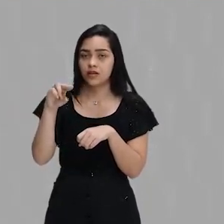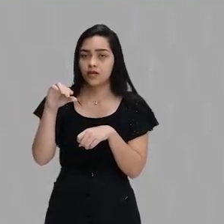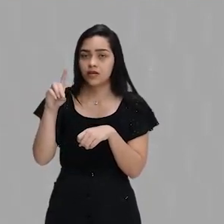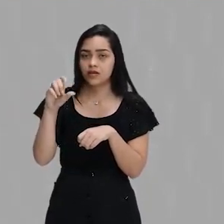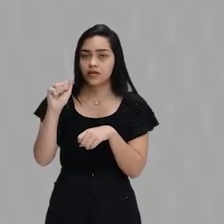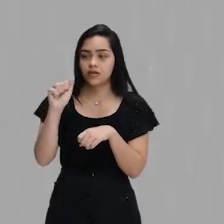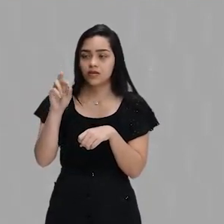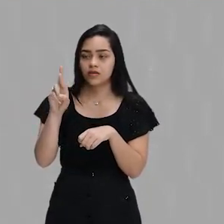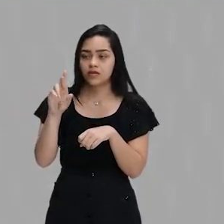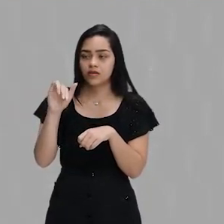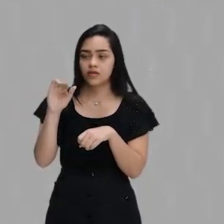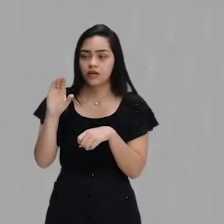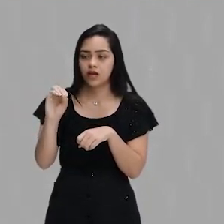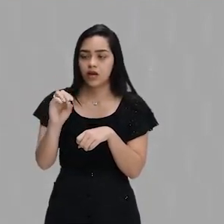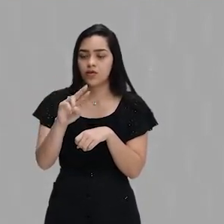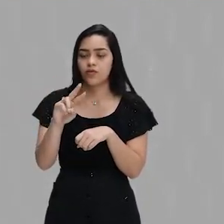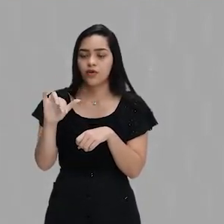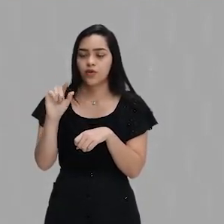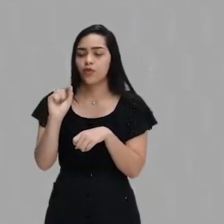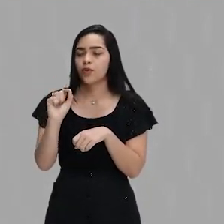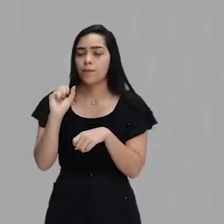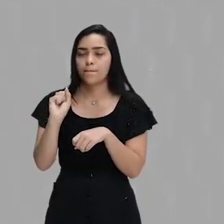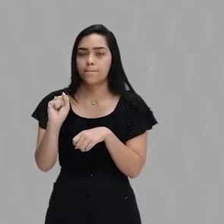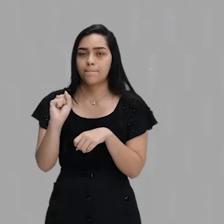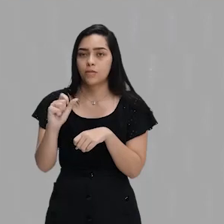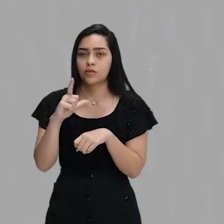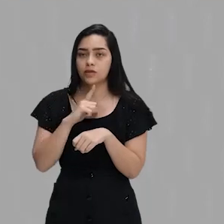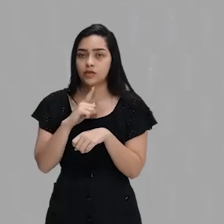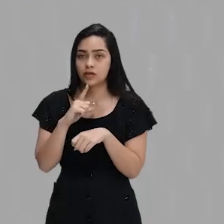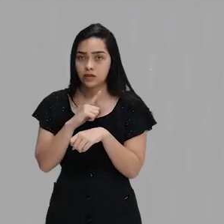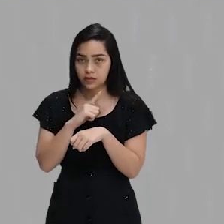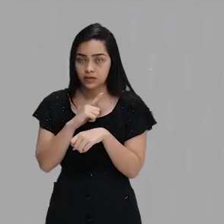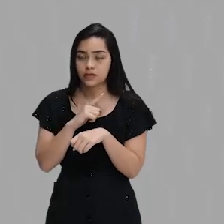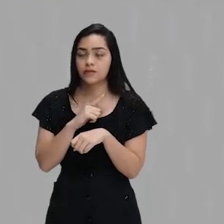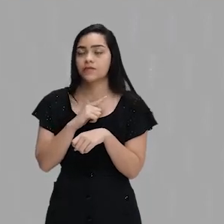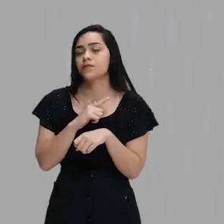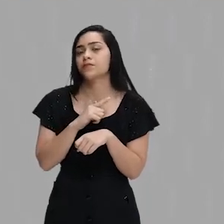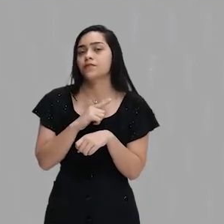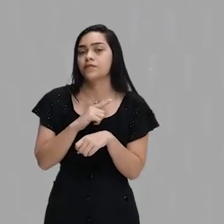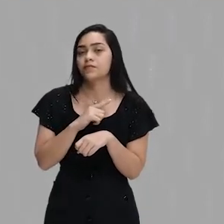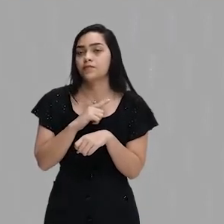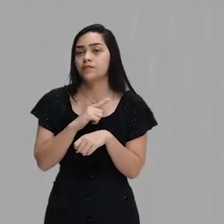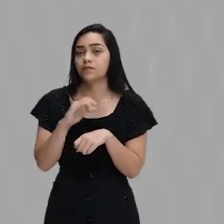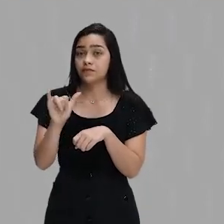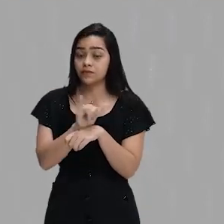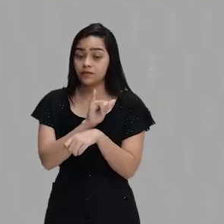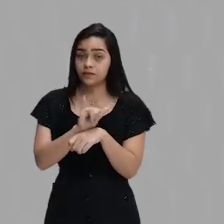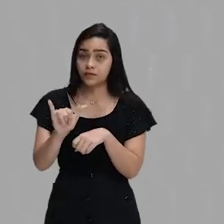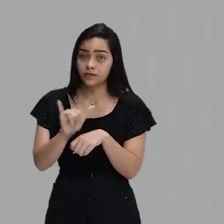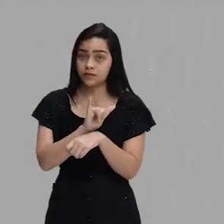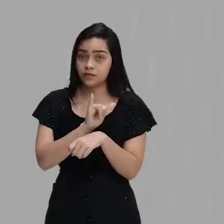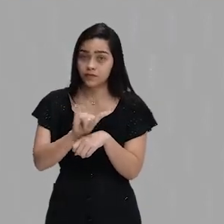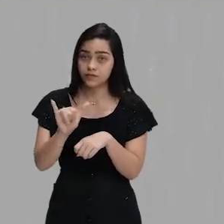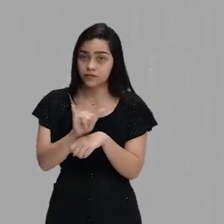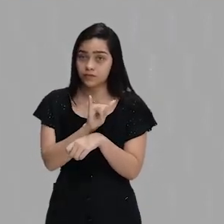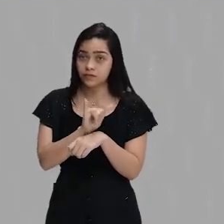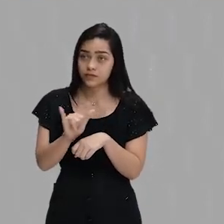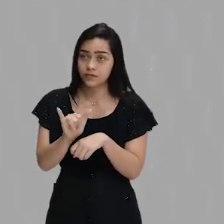em um quinidário, ela pode estabelecer um mecanismo que promove